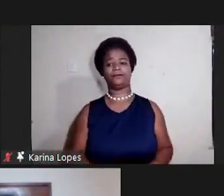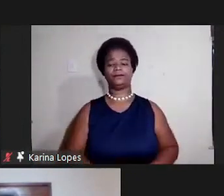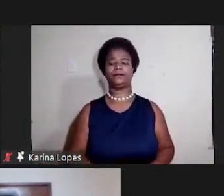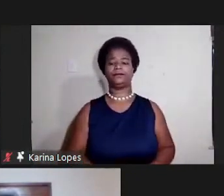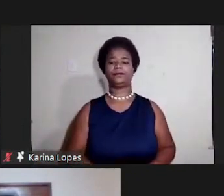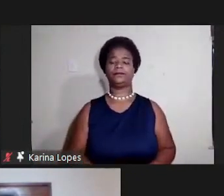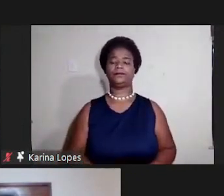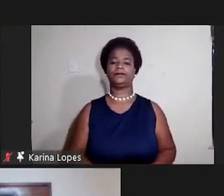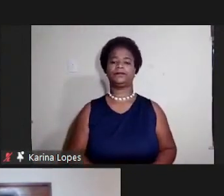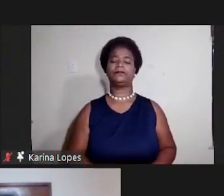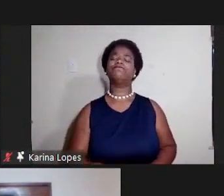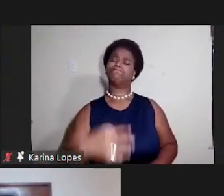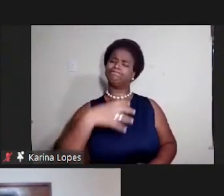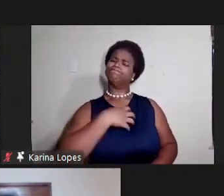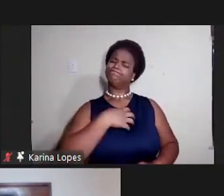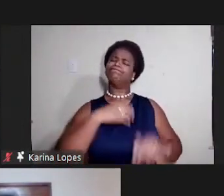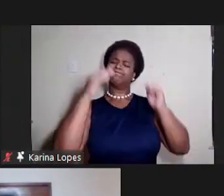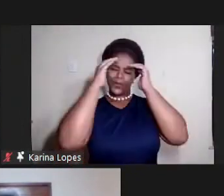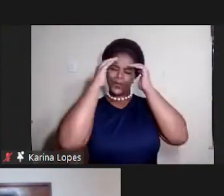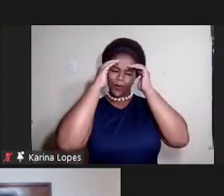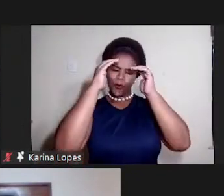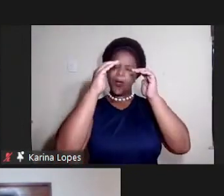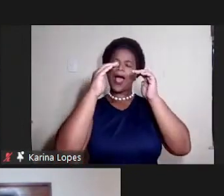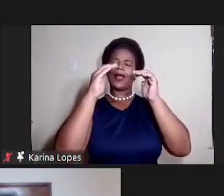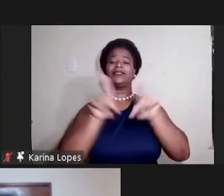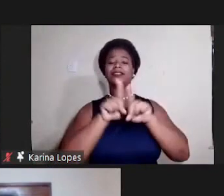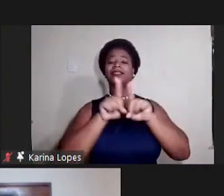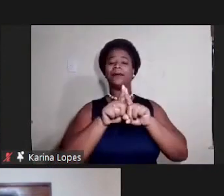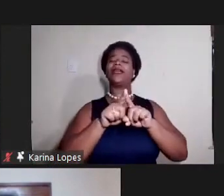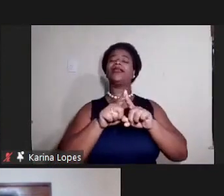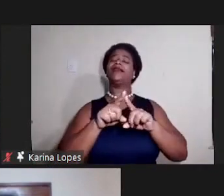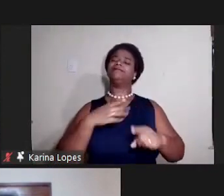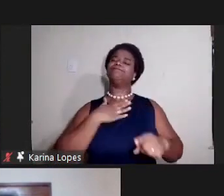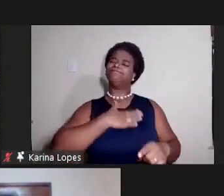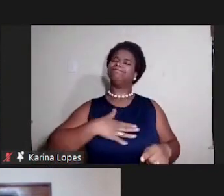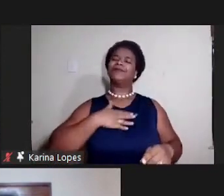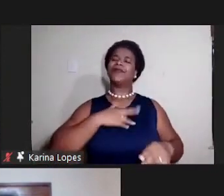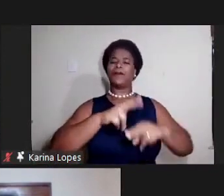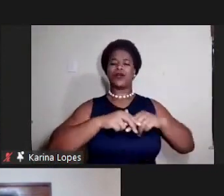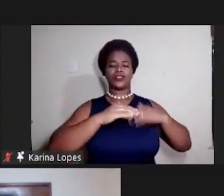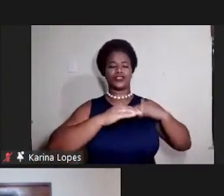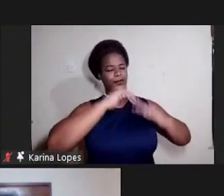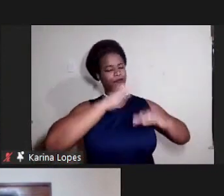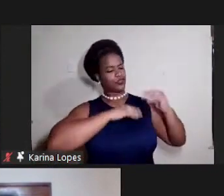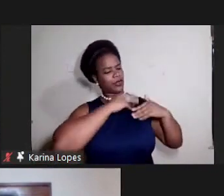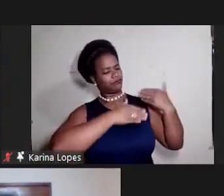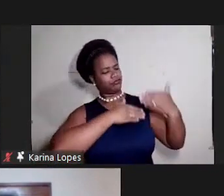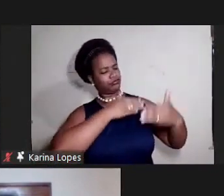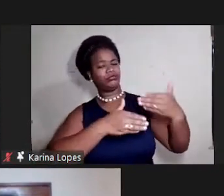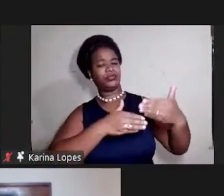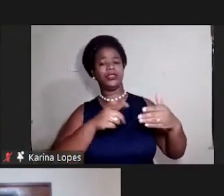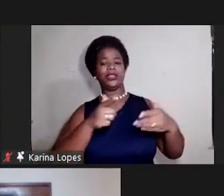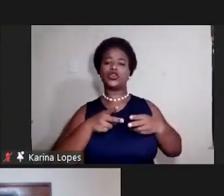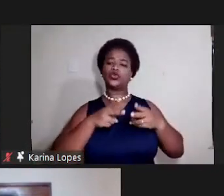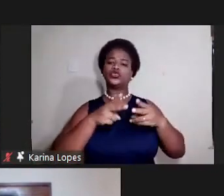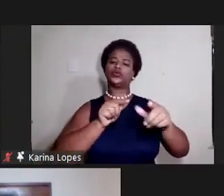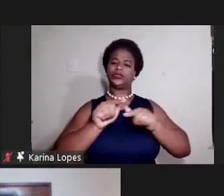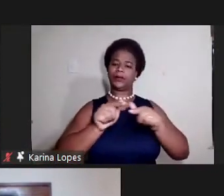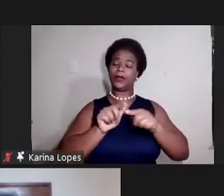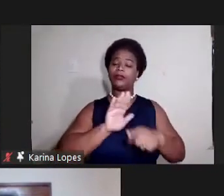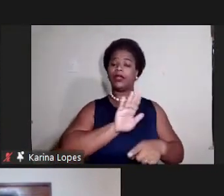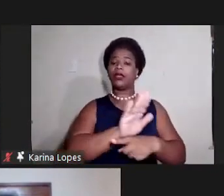Sente-se honrado e realizado por essa trajetória profissional e quer continuar trabalhando e contribuindo para a sociedade e para a